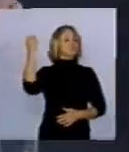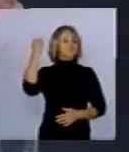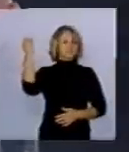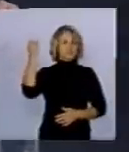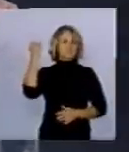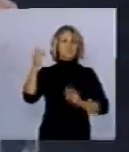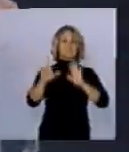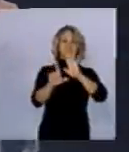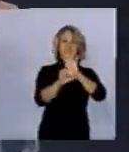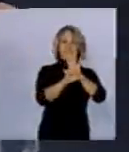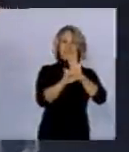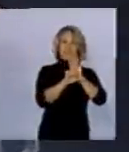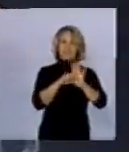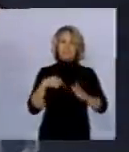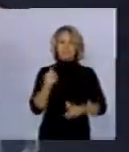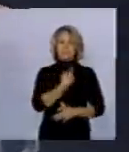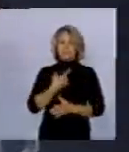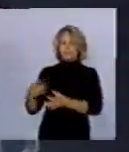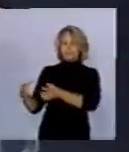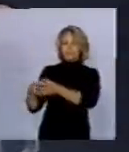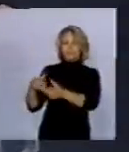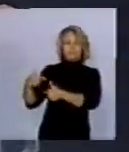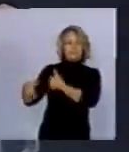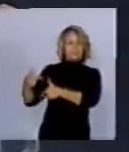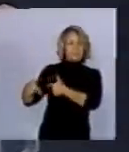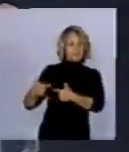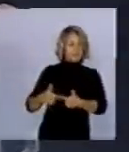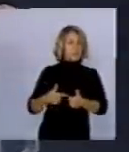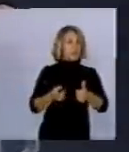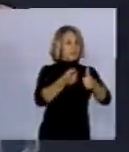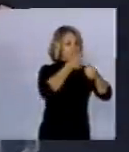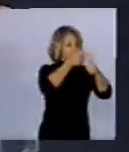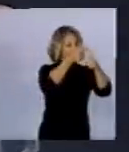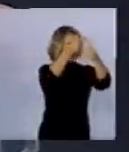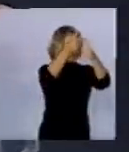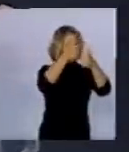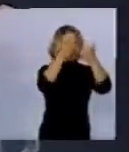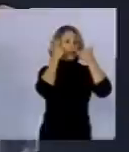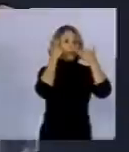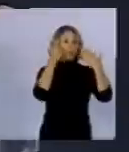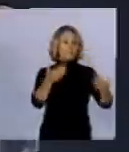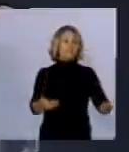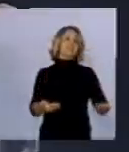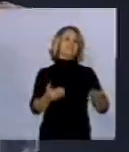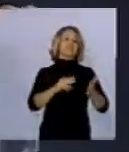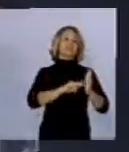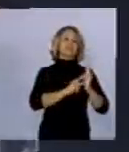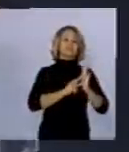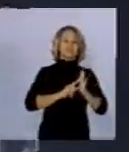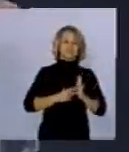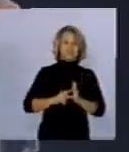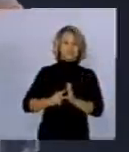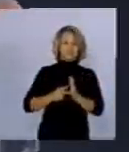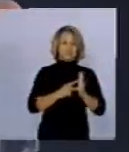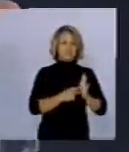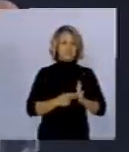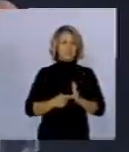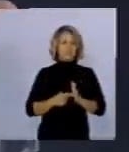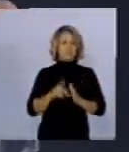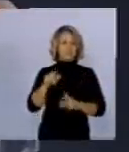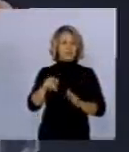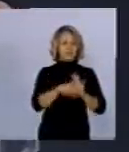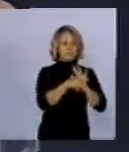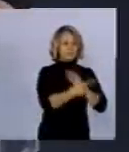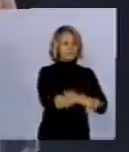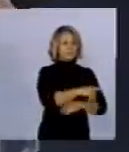dessa lei pro nosso setor bom primeiro eu queria apresentar o sindicato o sindicato eh de